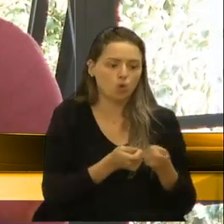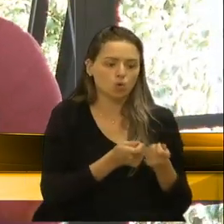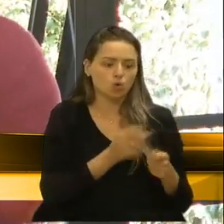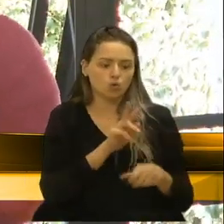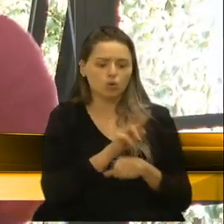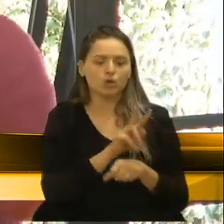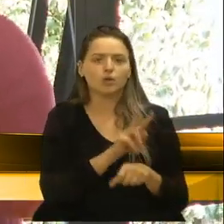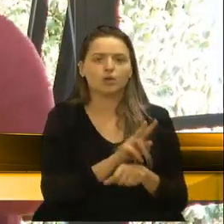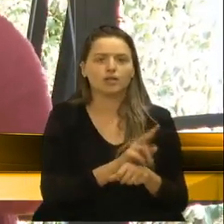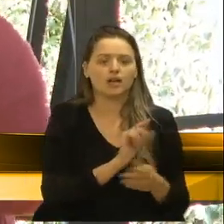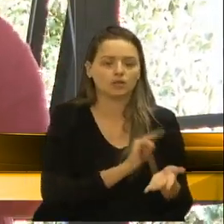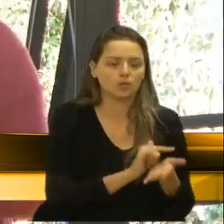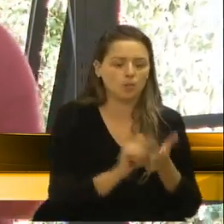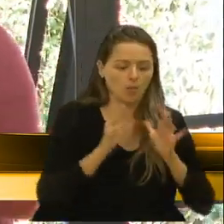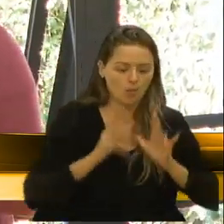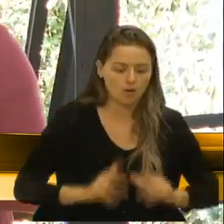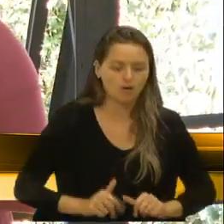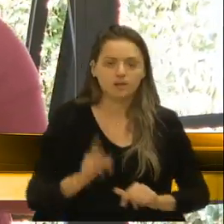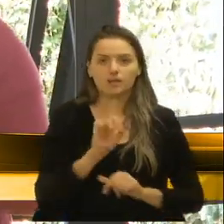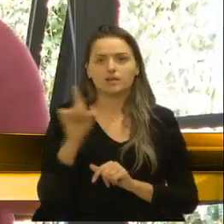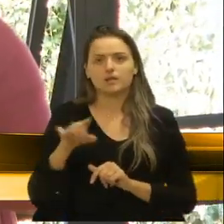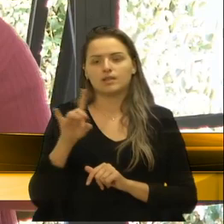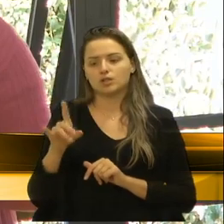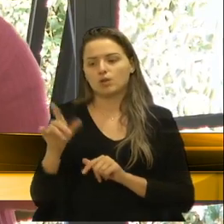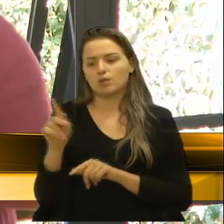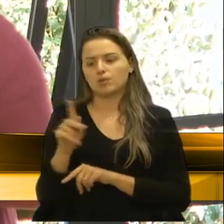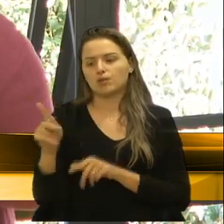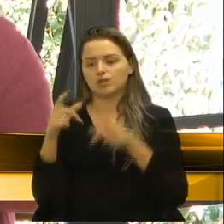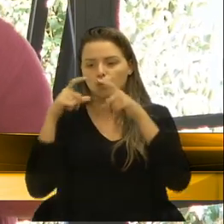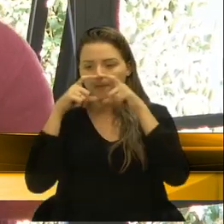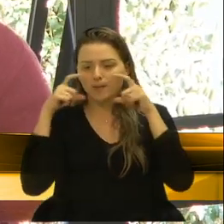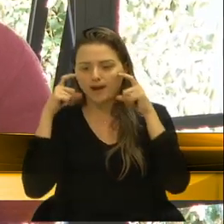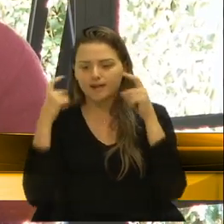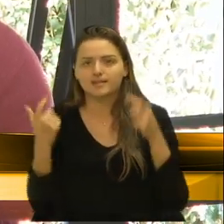higiene, porque não basta o professor ter máscara, não